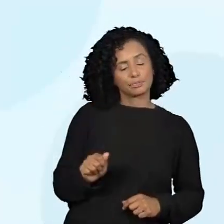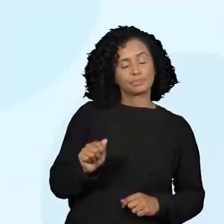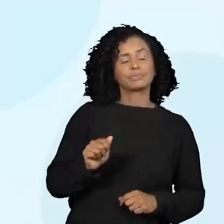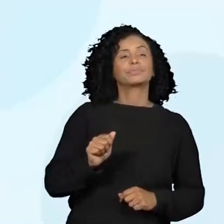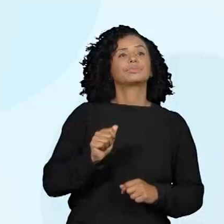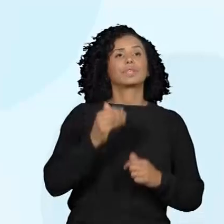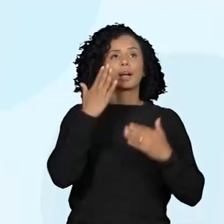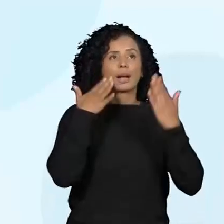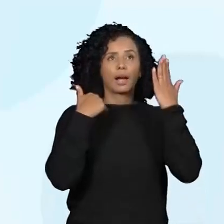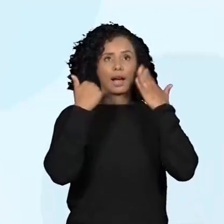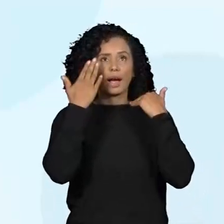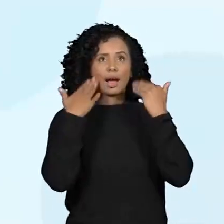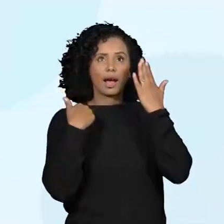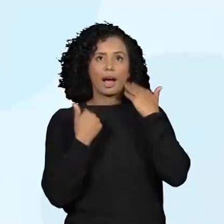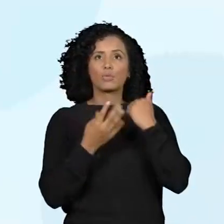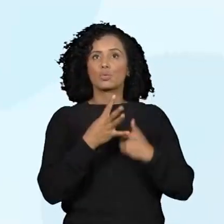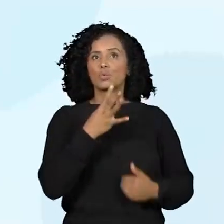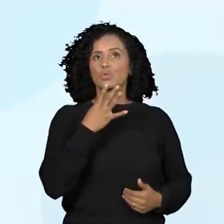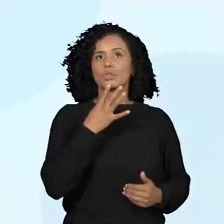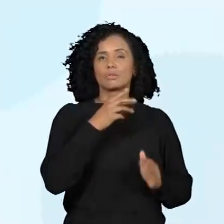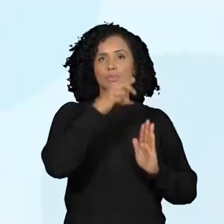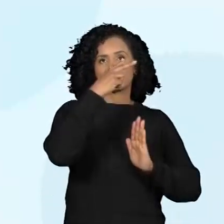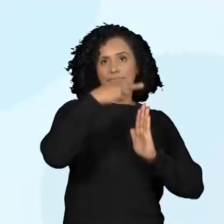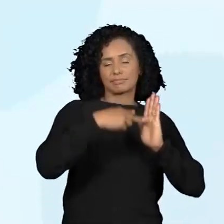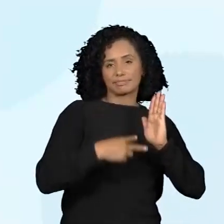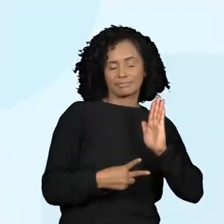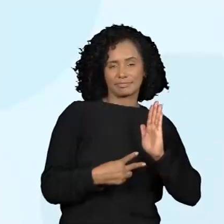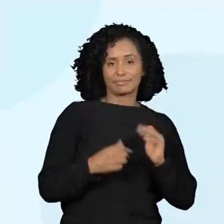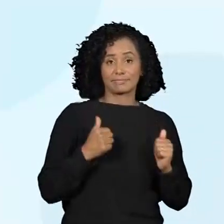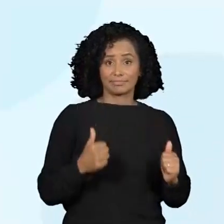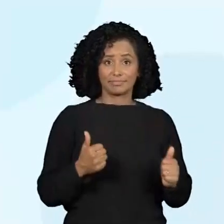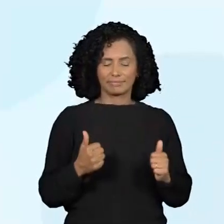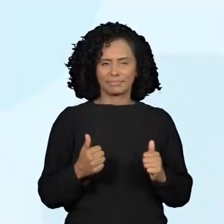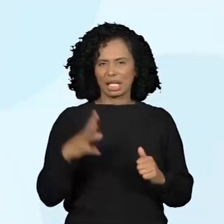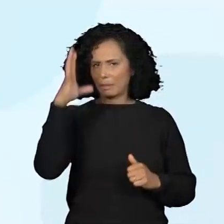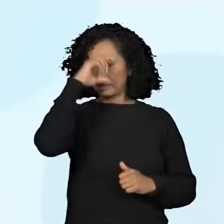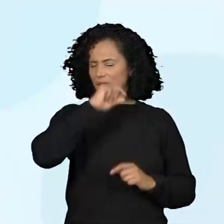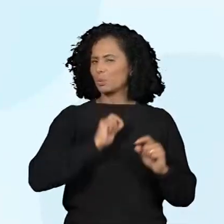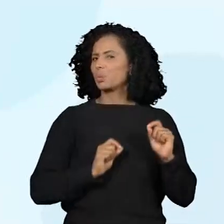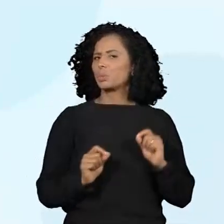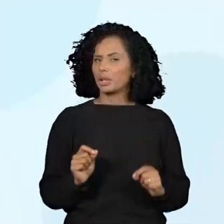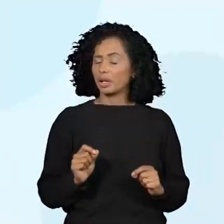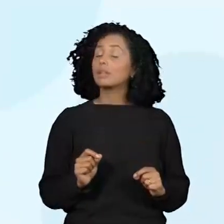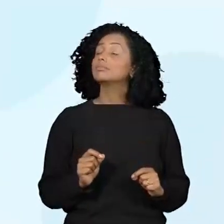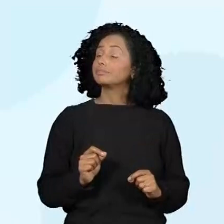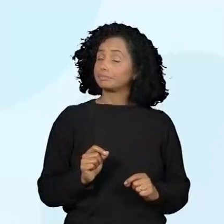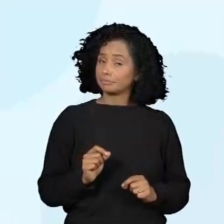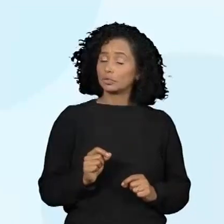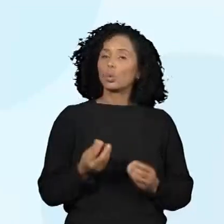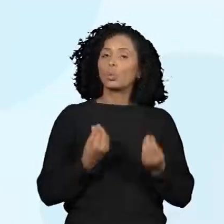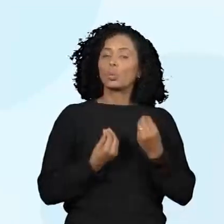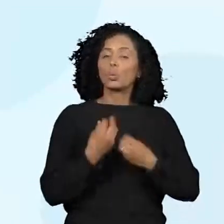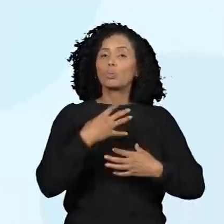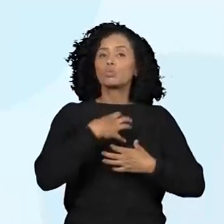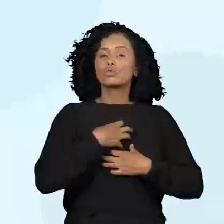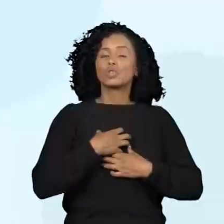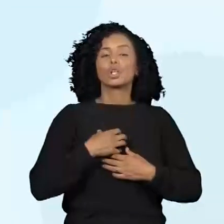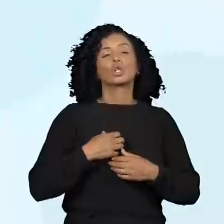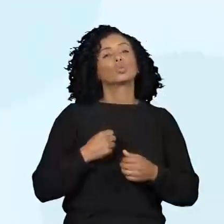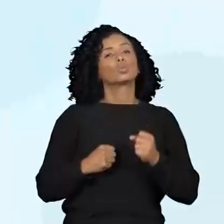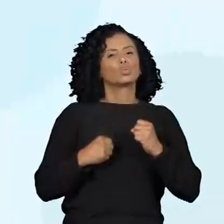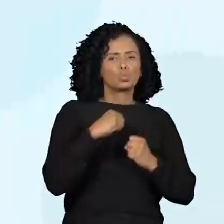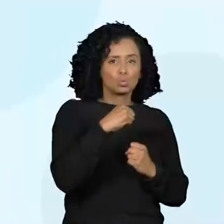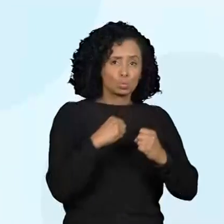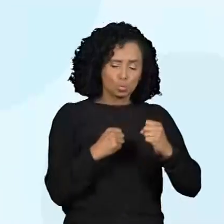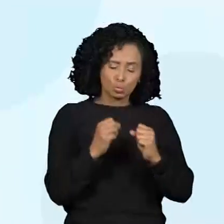africana, e a unidade temática, lutas. E o que vamos aprender? Vamos aprender sobre a classificação das lutas.